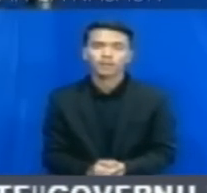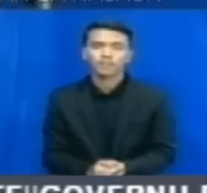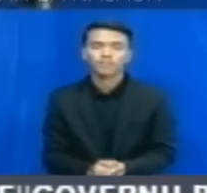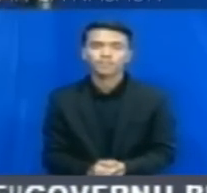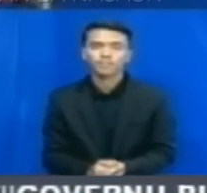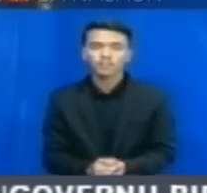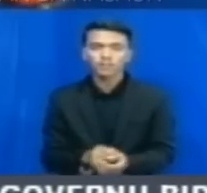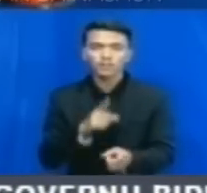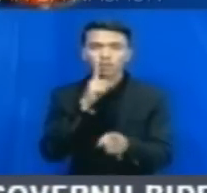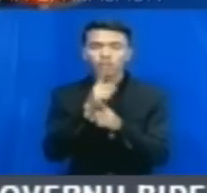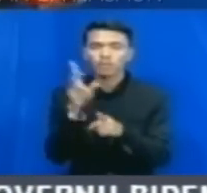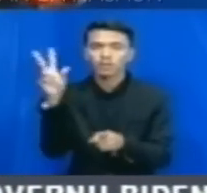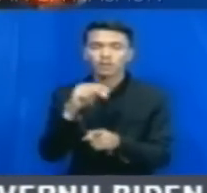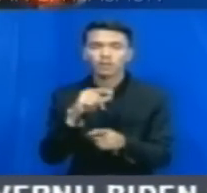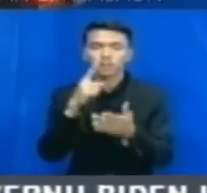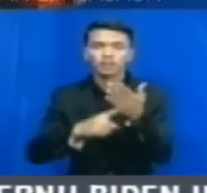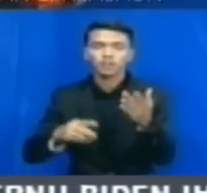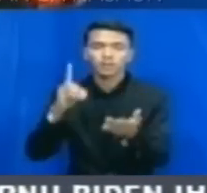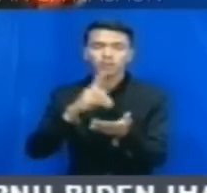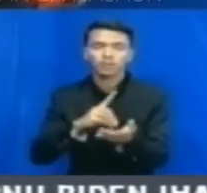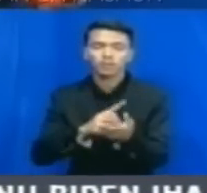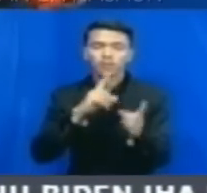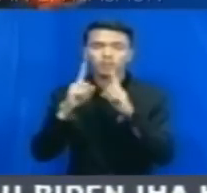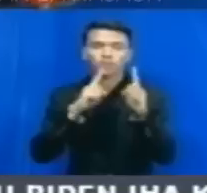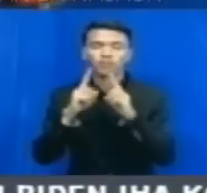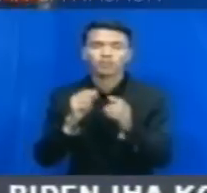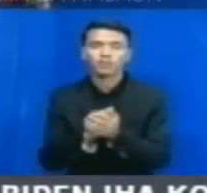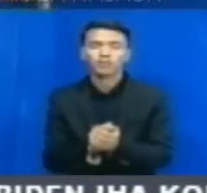dokter kuliah. Hau ane sama hau manze kuliah.